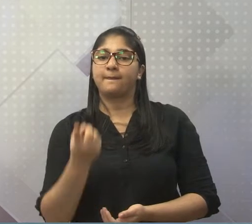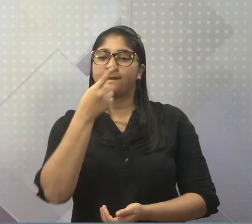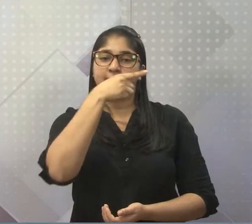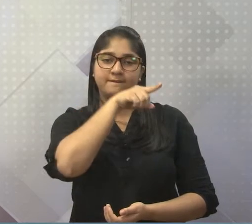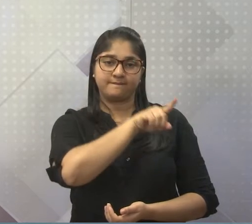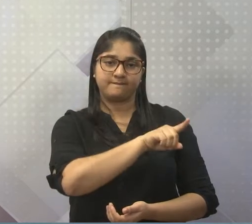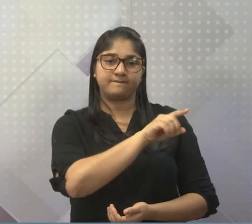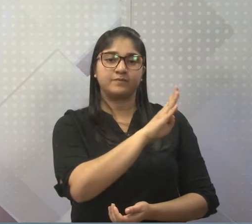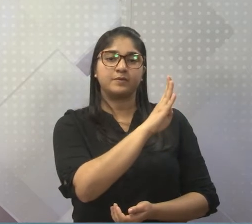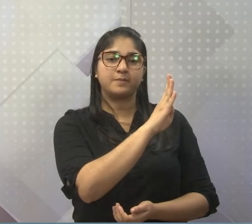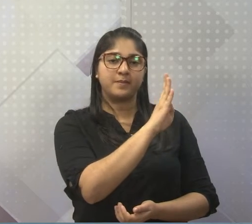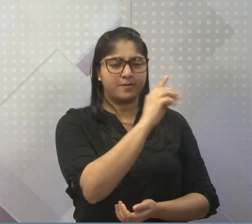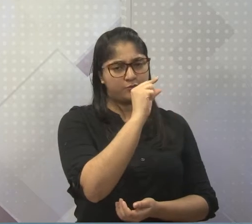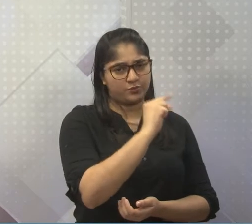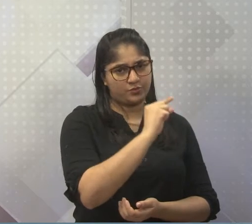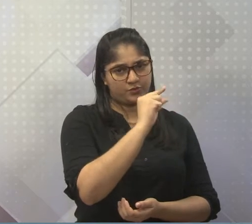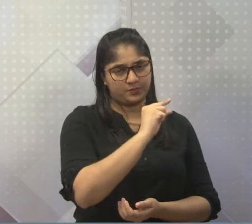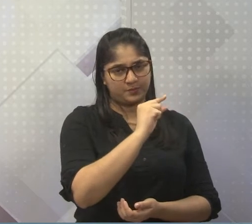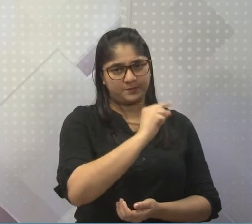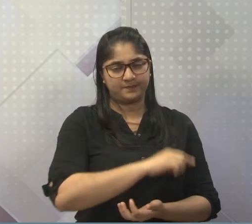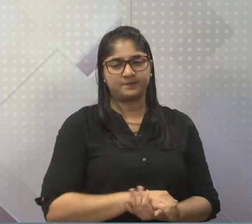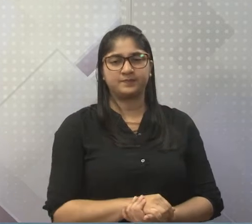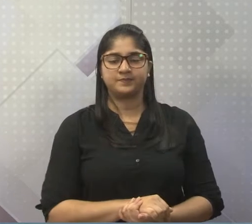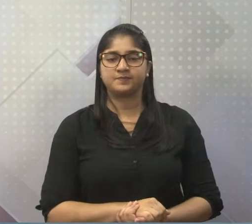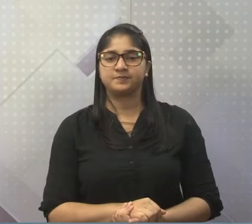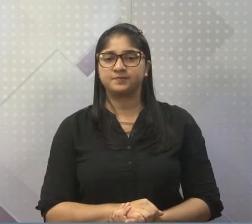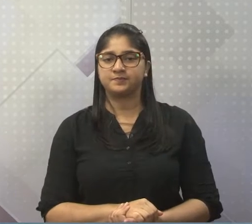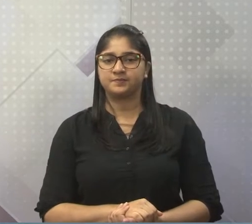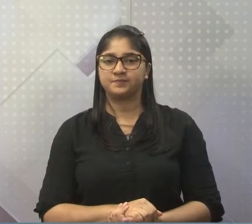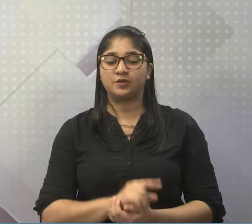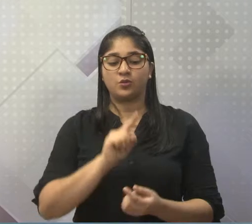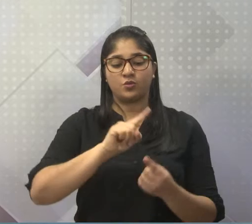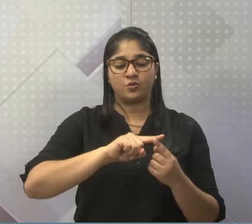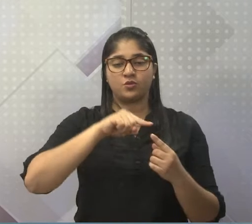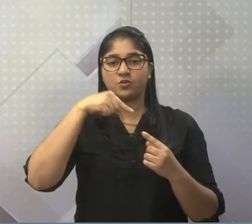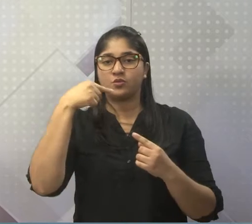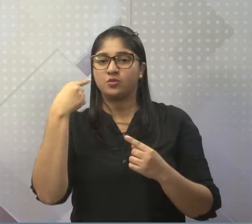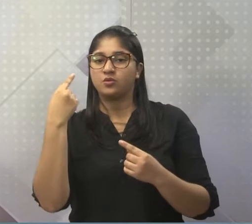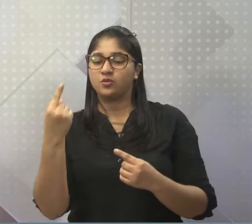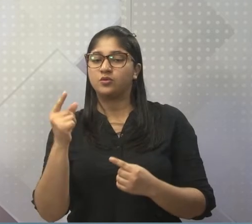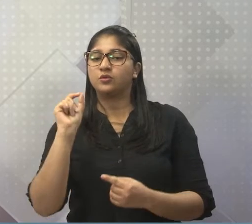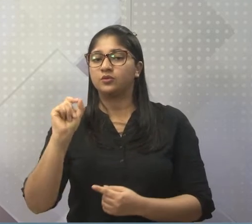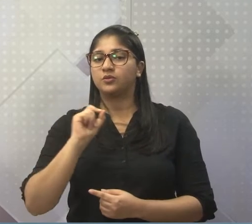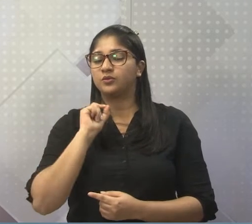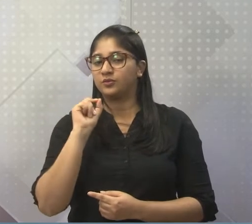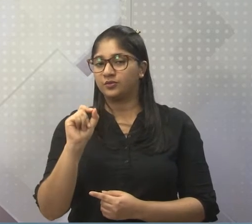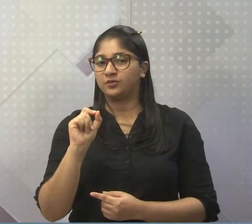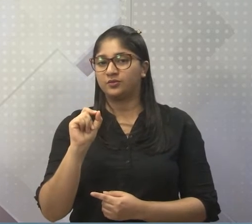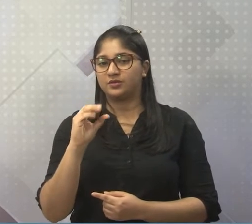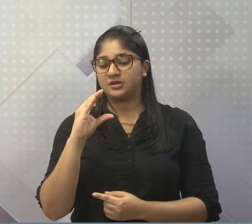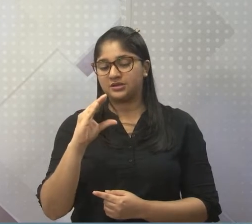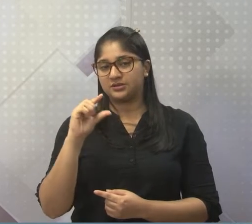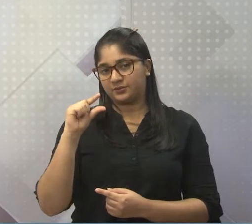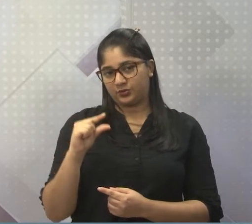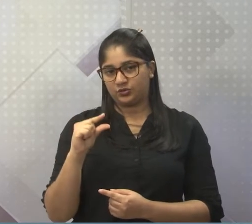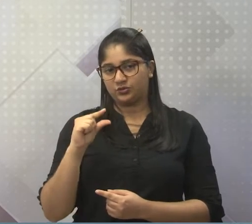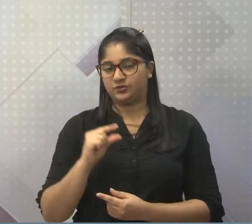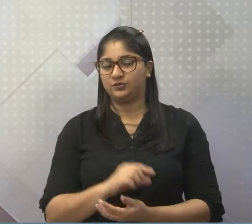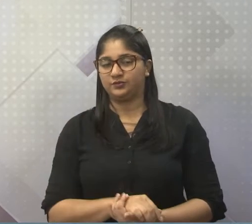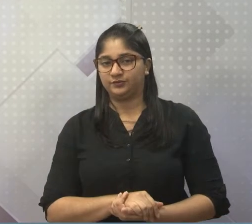de Bzinho. E o lado que está oposto ao vértice C, vou chamá-lo de